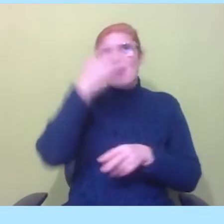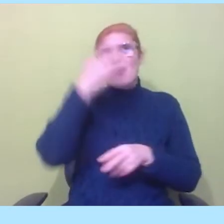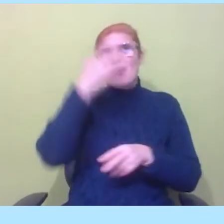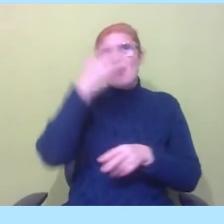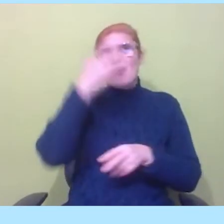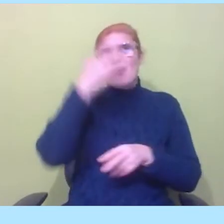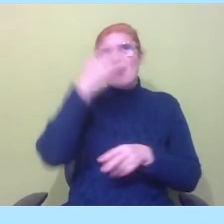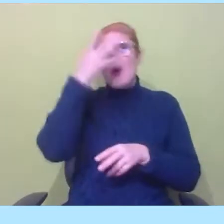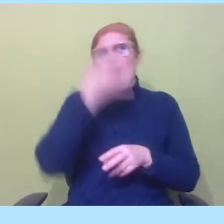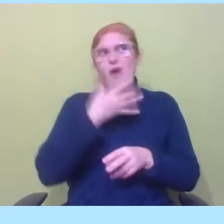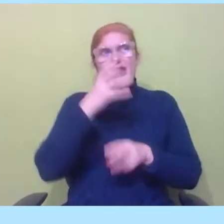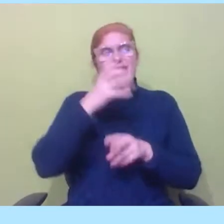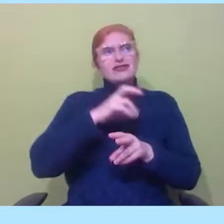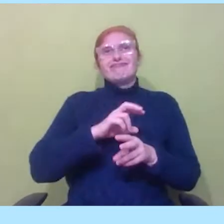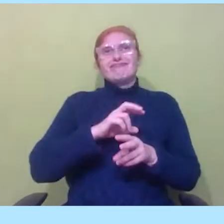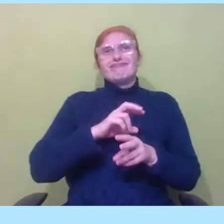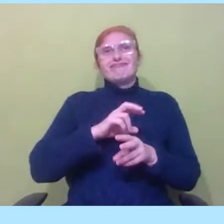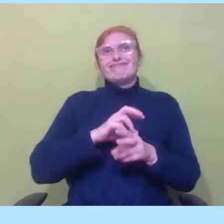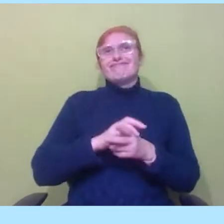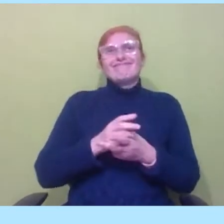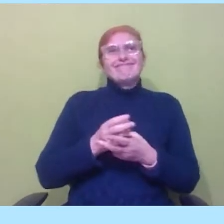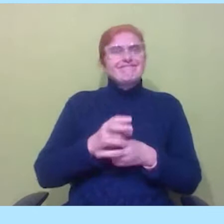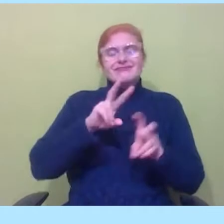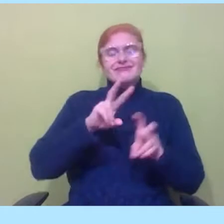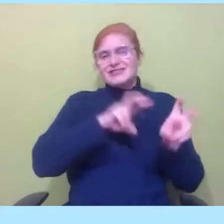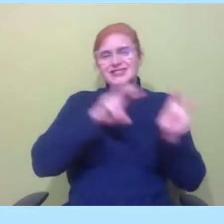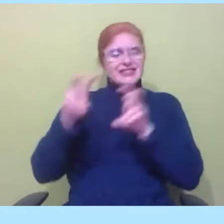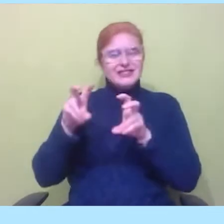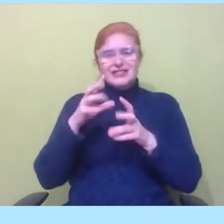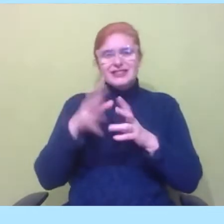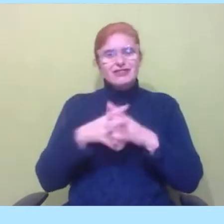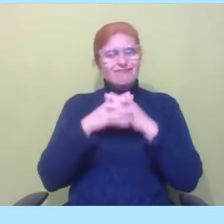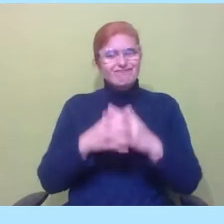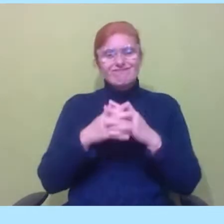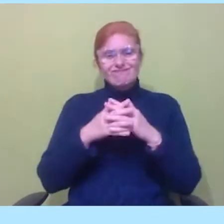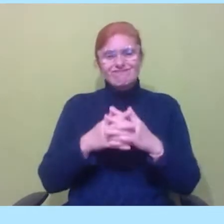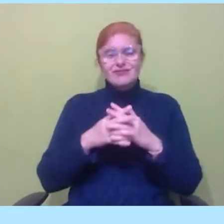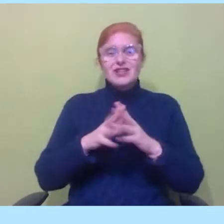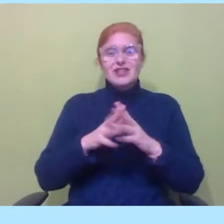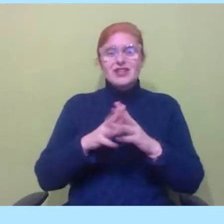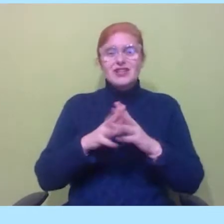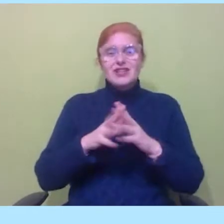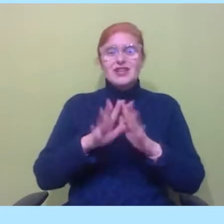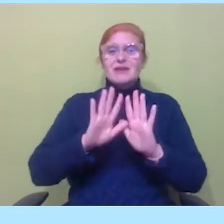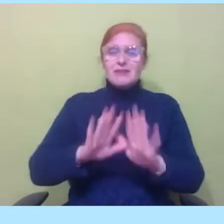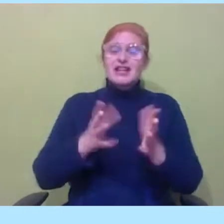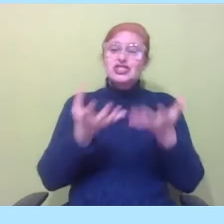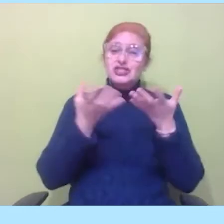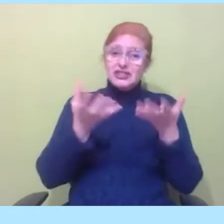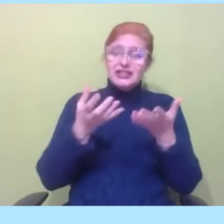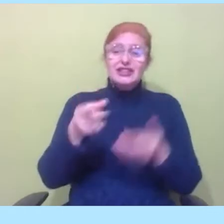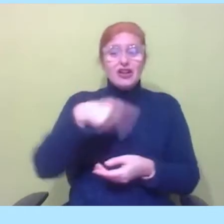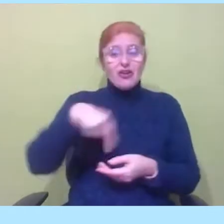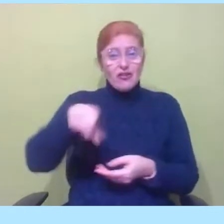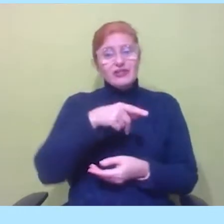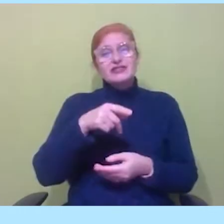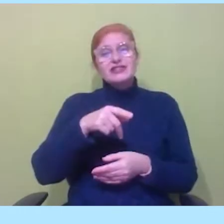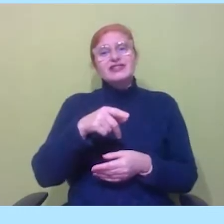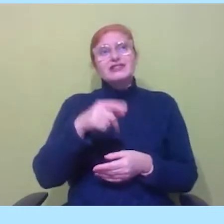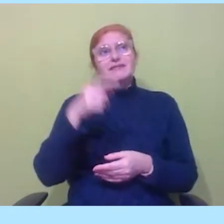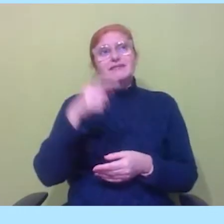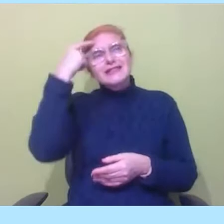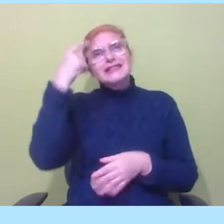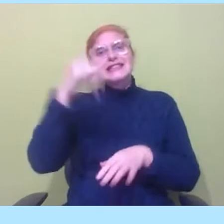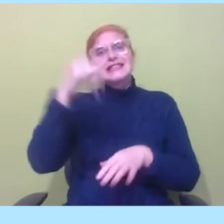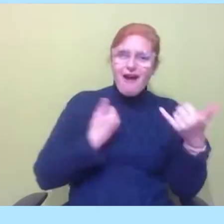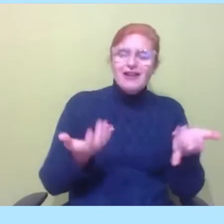para isso, mas a gente queria que vocês pudessem compartilhar um pouco das estratégias que vocês têm pensado, né? E daí aqui